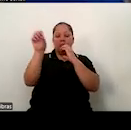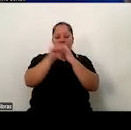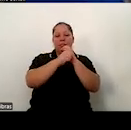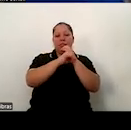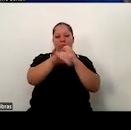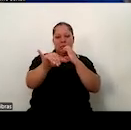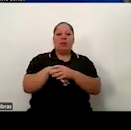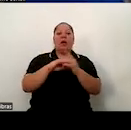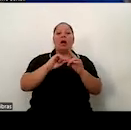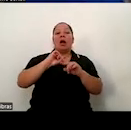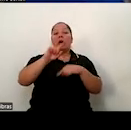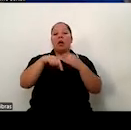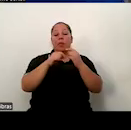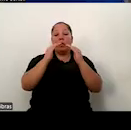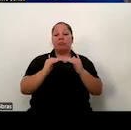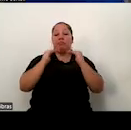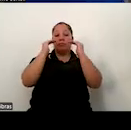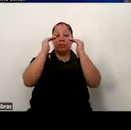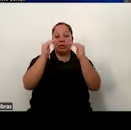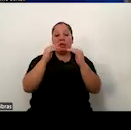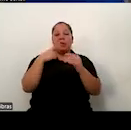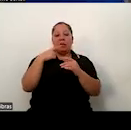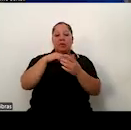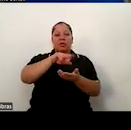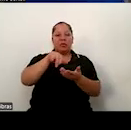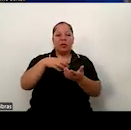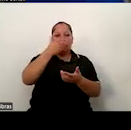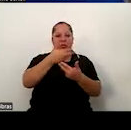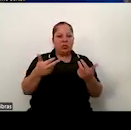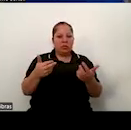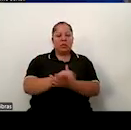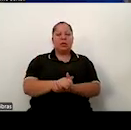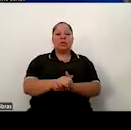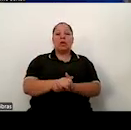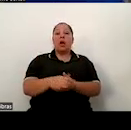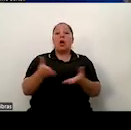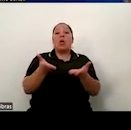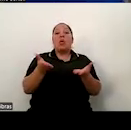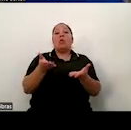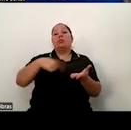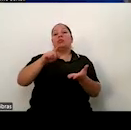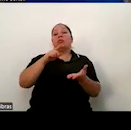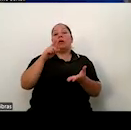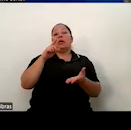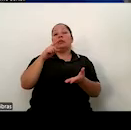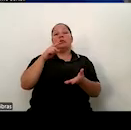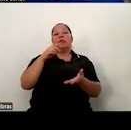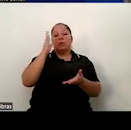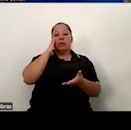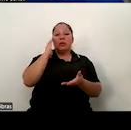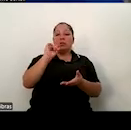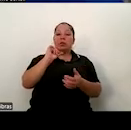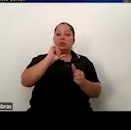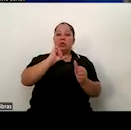viriam num segundo tempo. Hoje a gente sabe que isso inverteu. Na realidade, o que é mais saudável é a